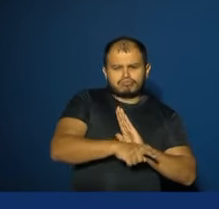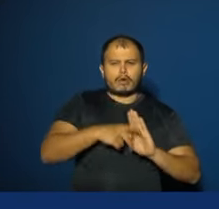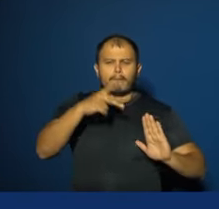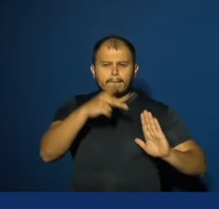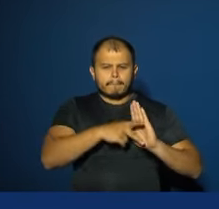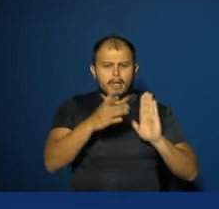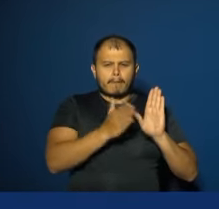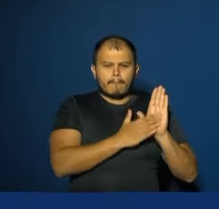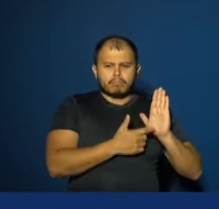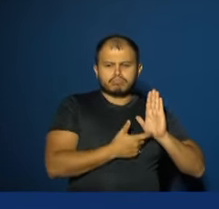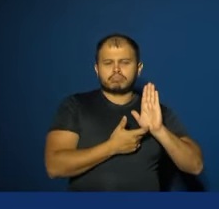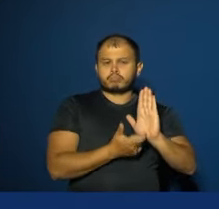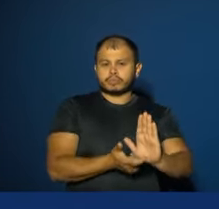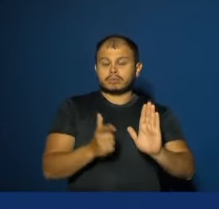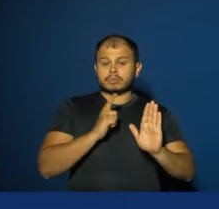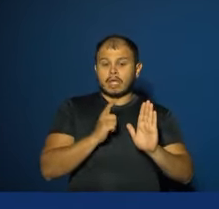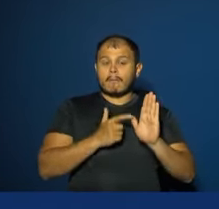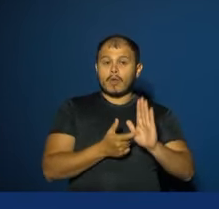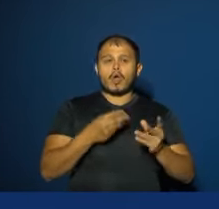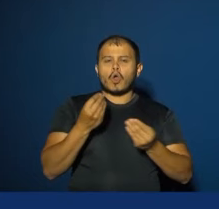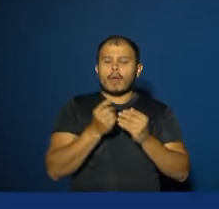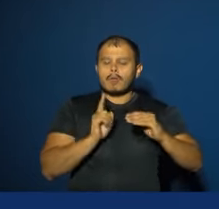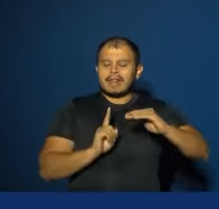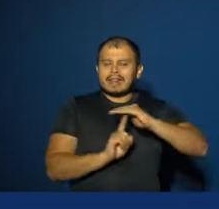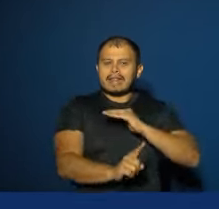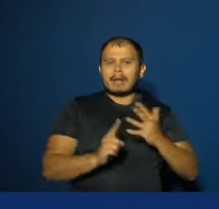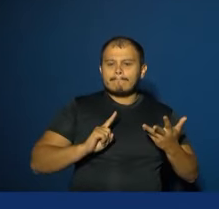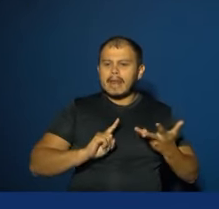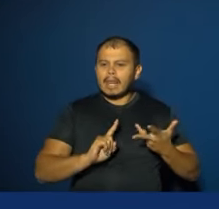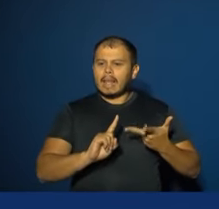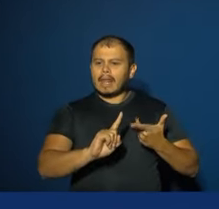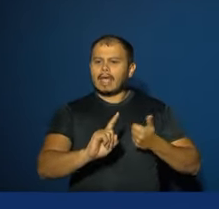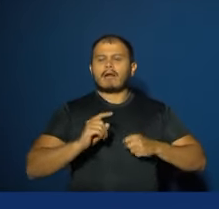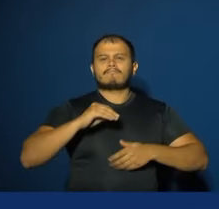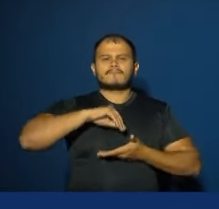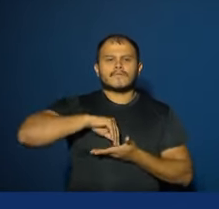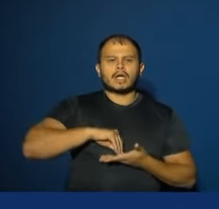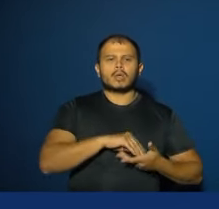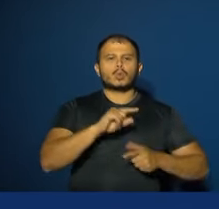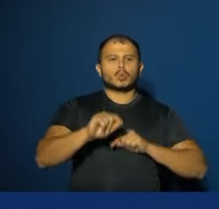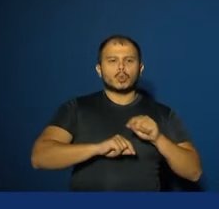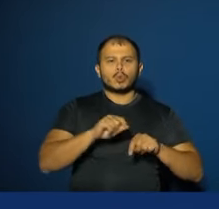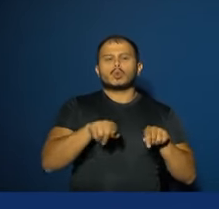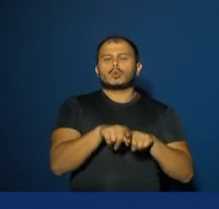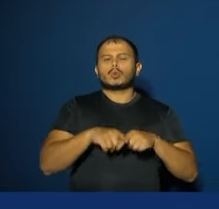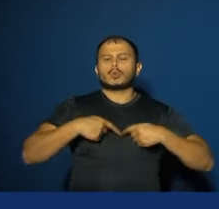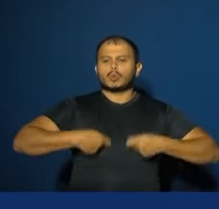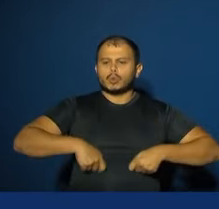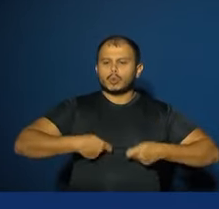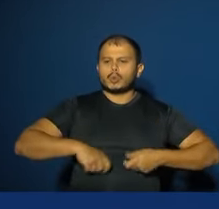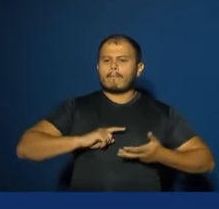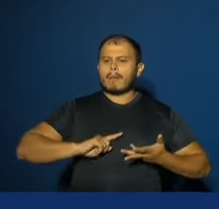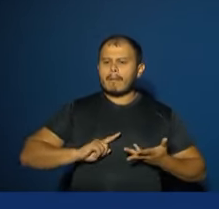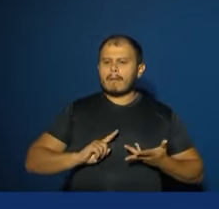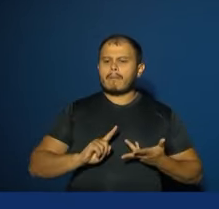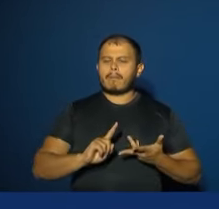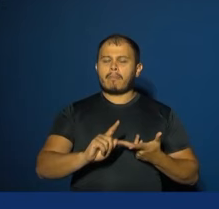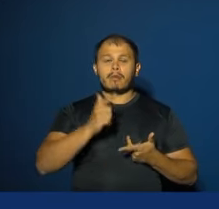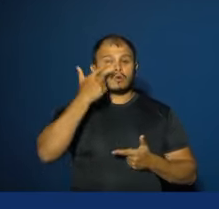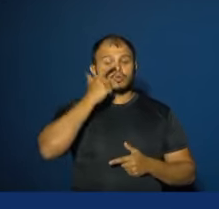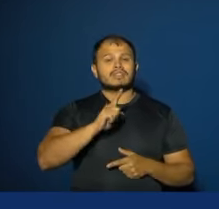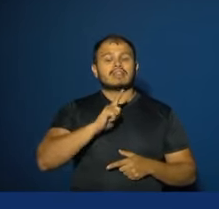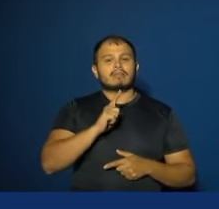ecossistema, onde essas questões do cliente é colocado lá no centro e a gente aproveita para poder trazer